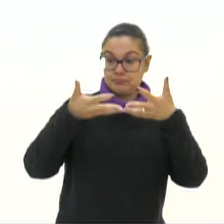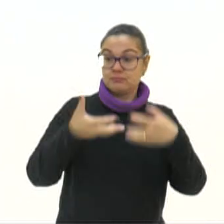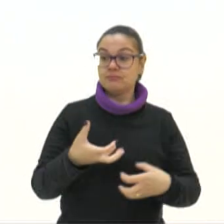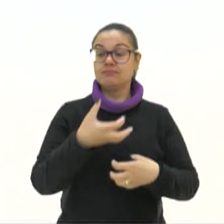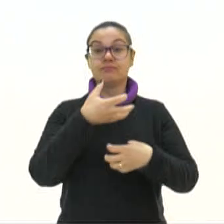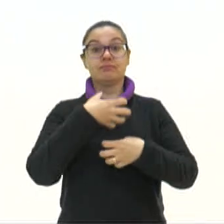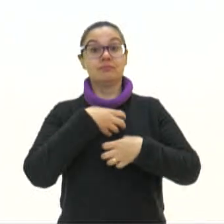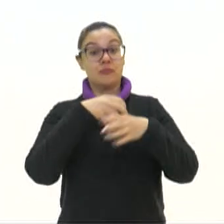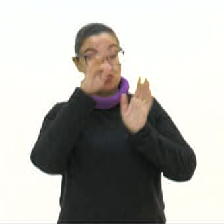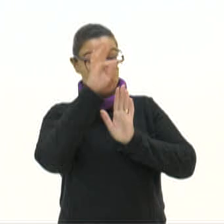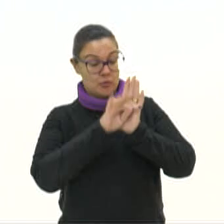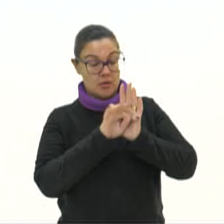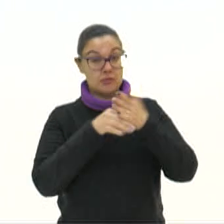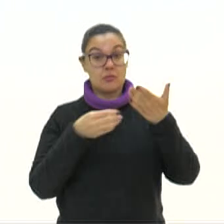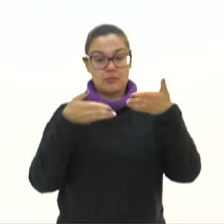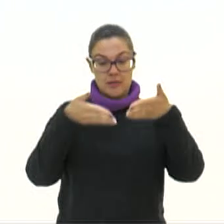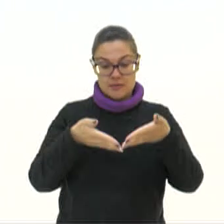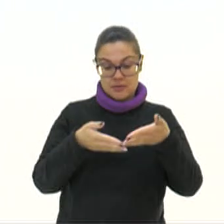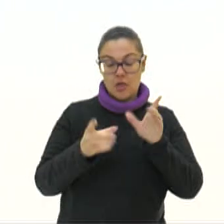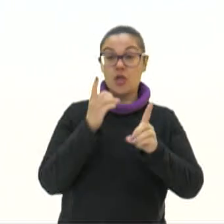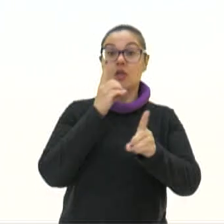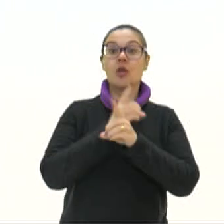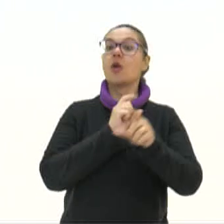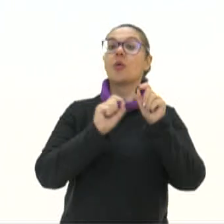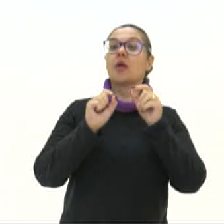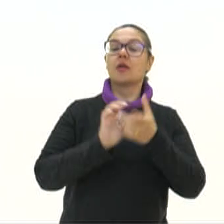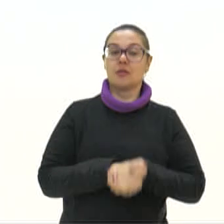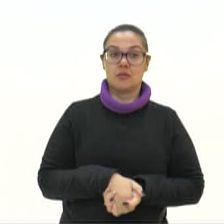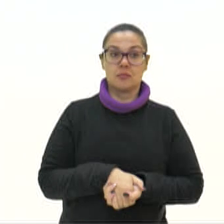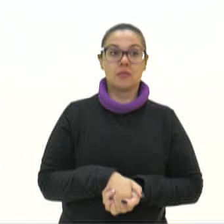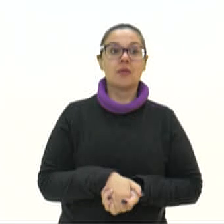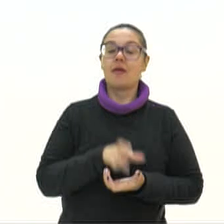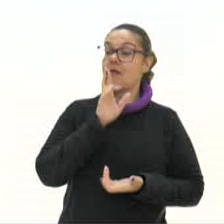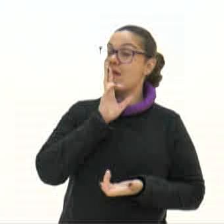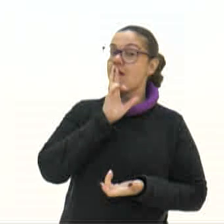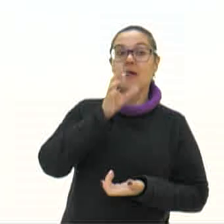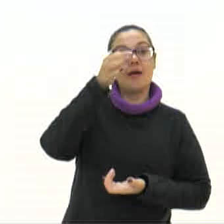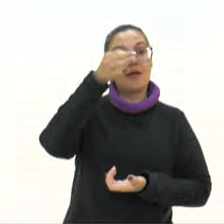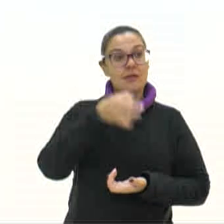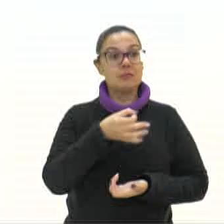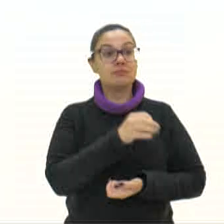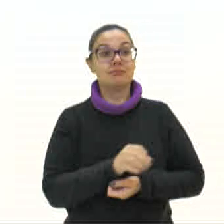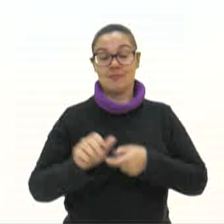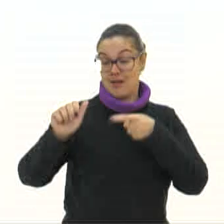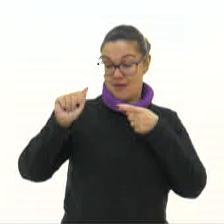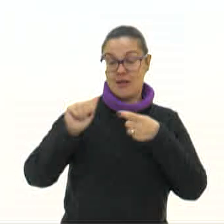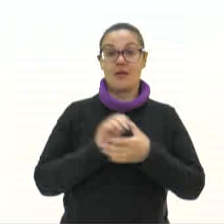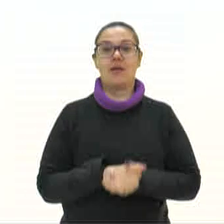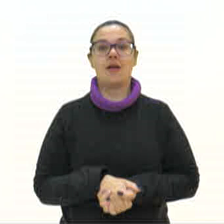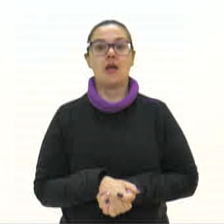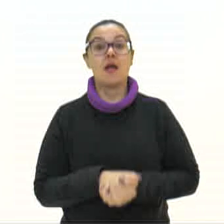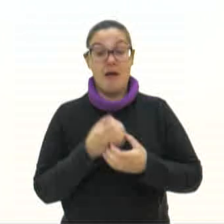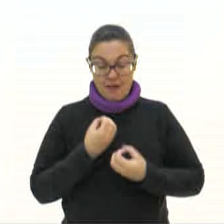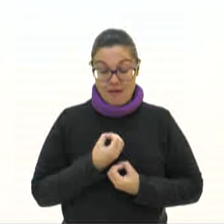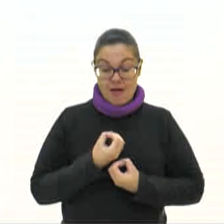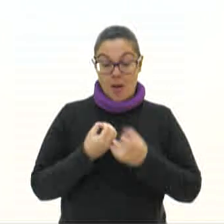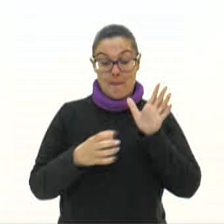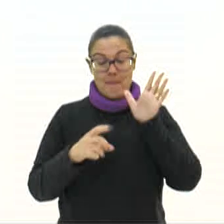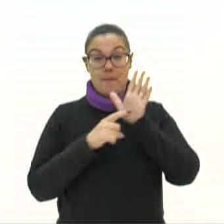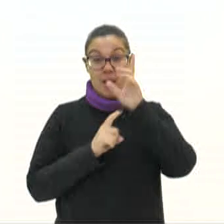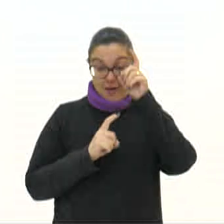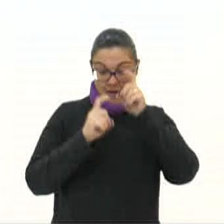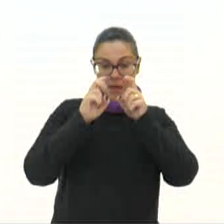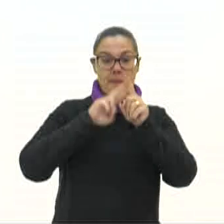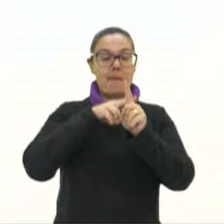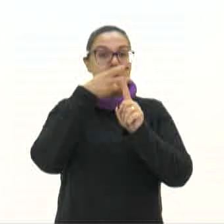sentido. A esse respeito, identifica-se no fragmento que a resposta era a letra A, que a expressão, além